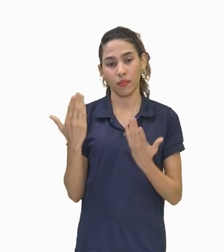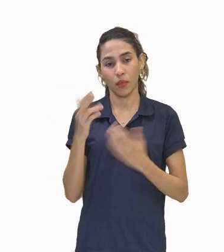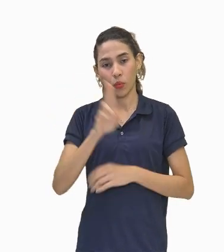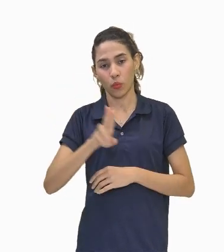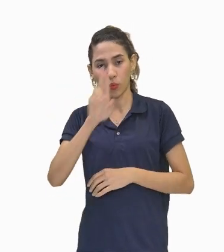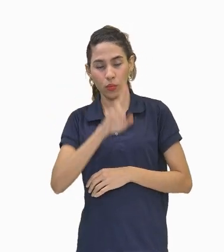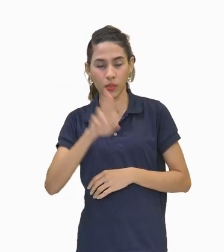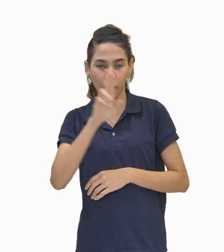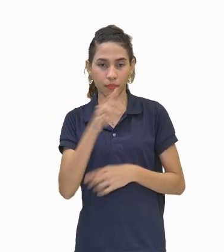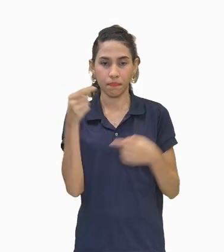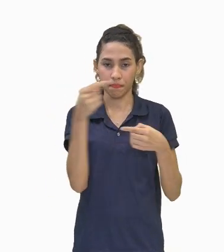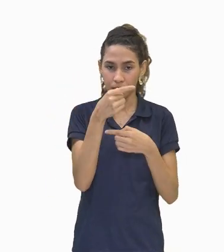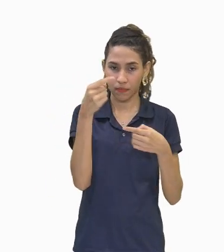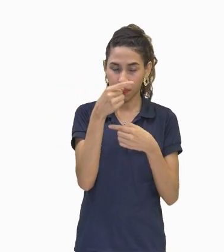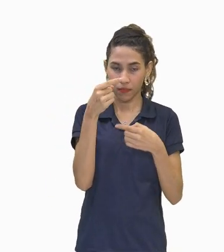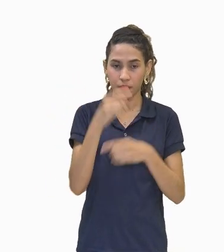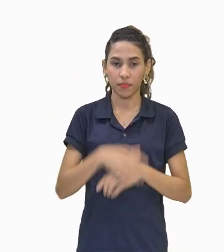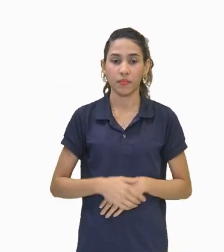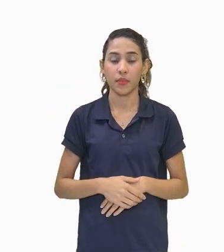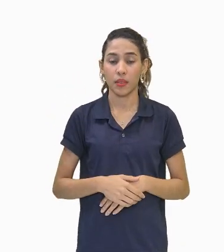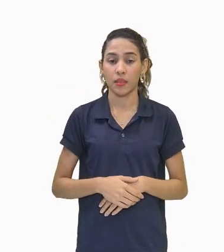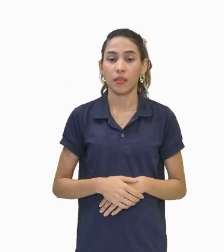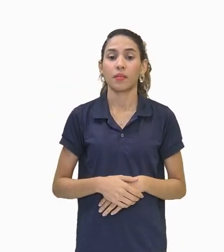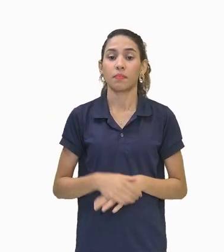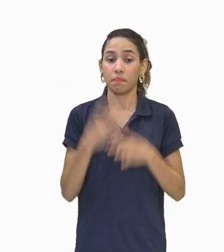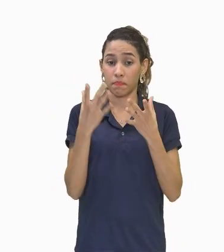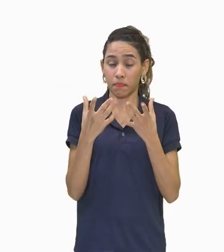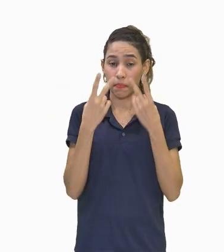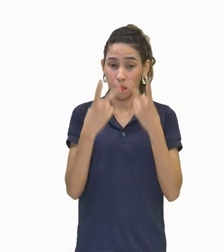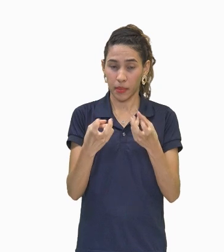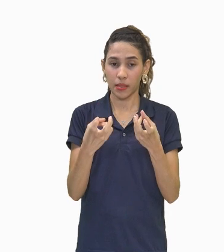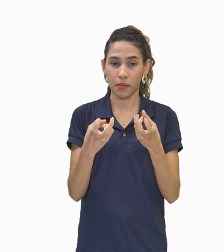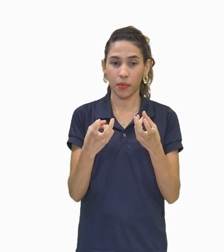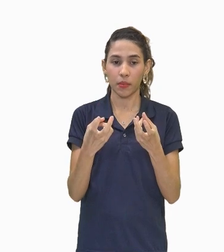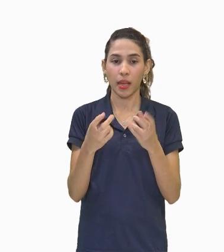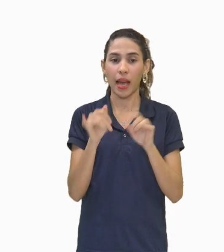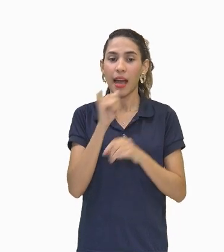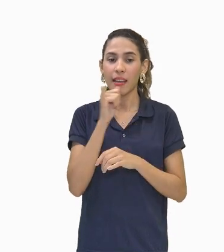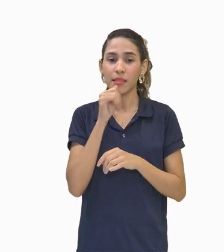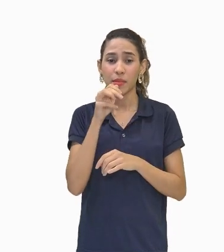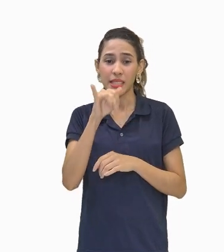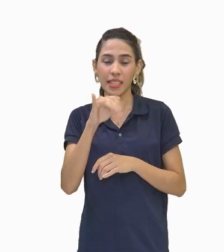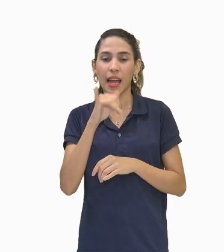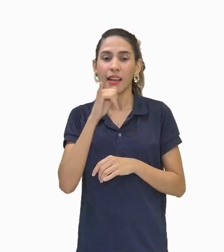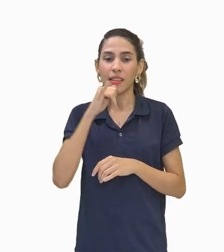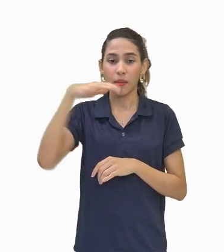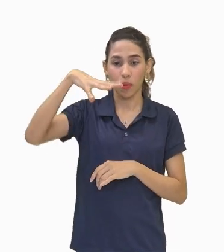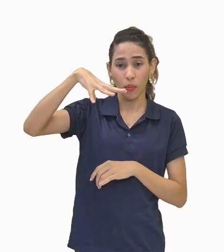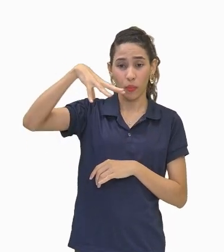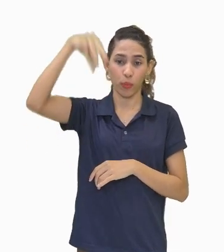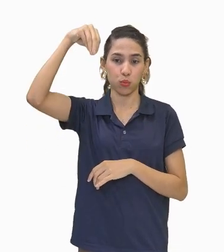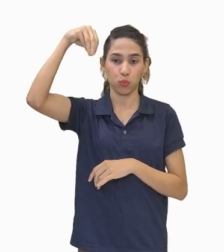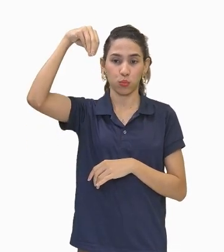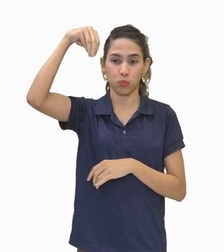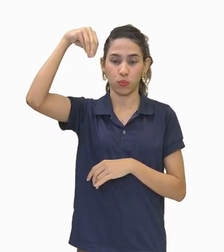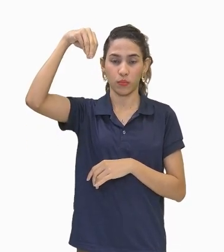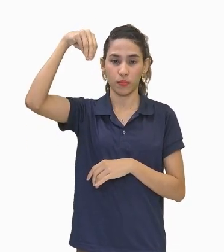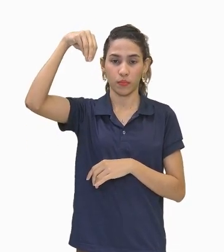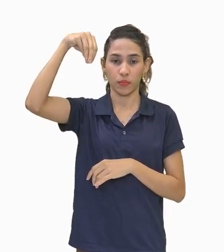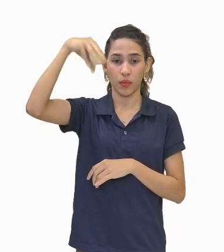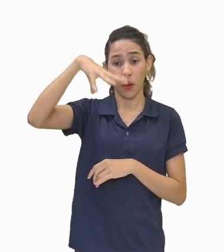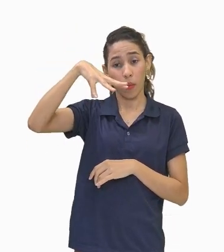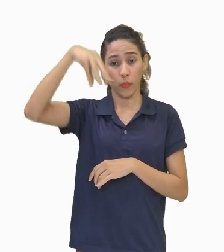se queimar uma lâmpada, se eu tiver um pisca-pisca, vai ocorrer o quê? Todas aparentemente